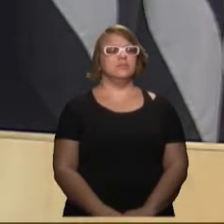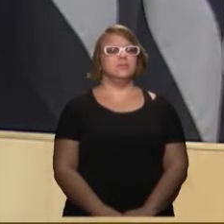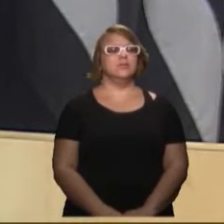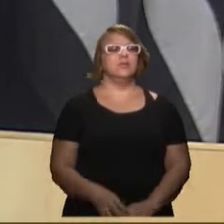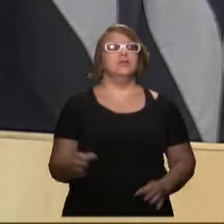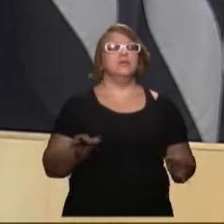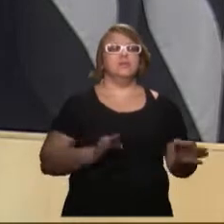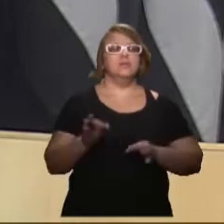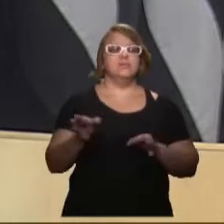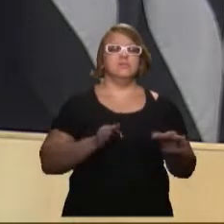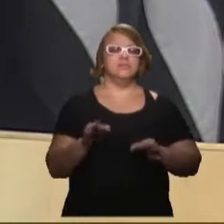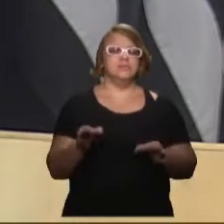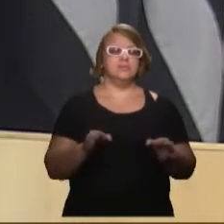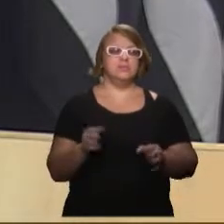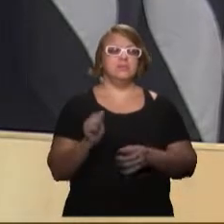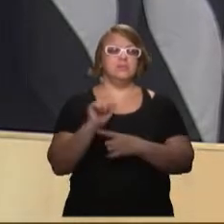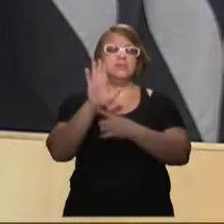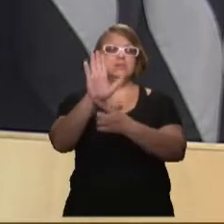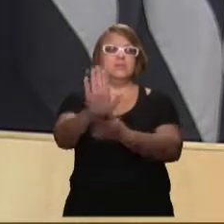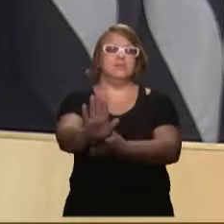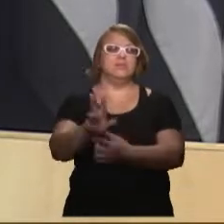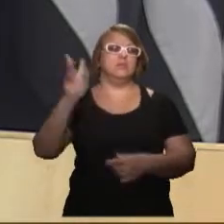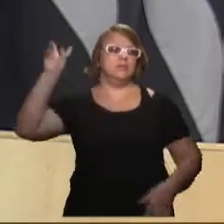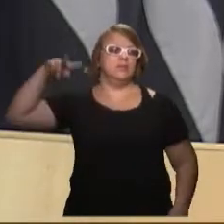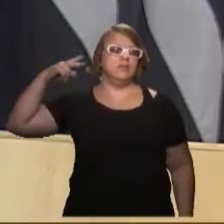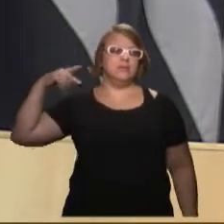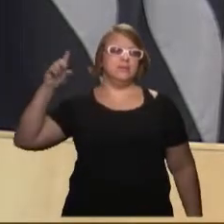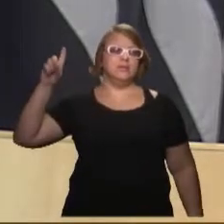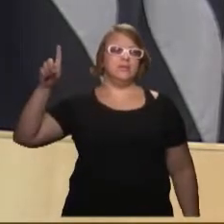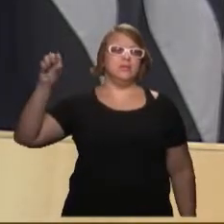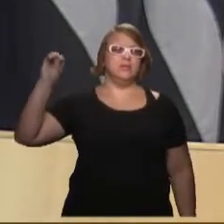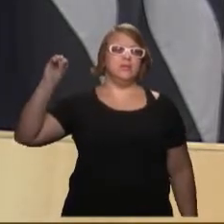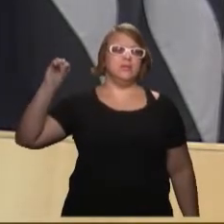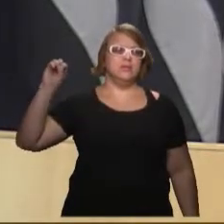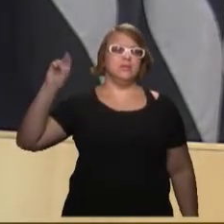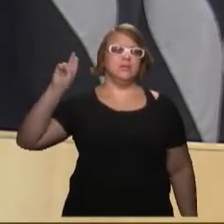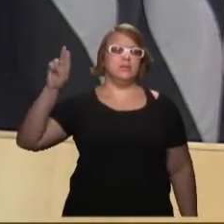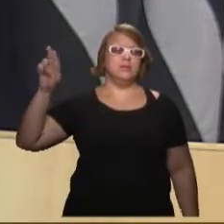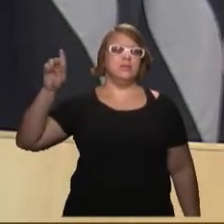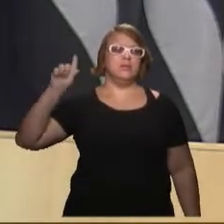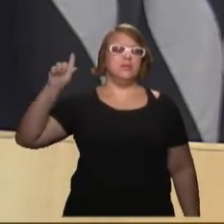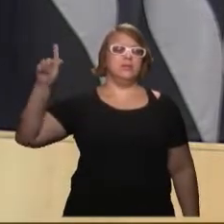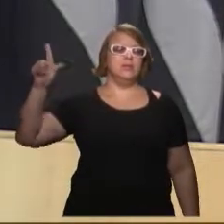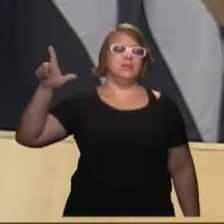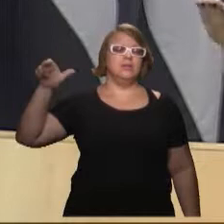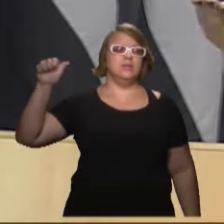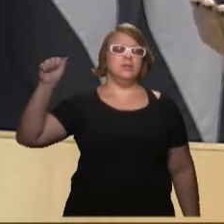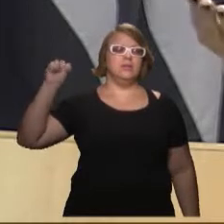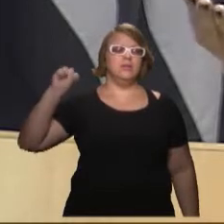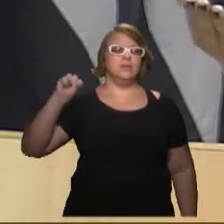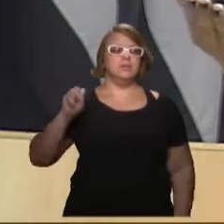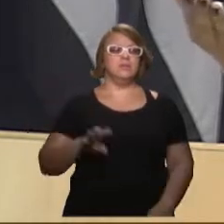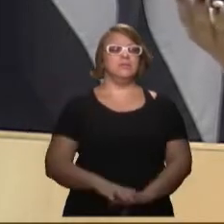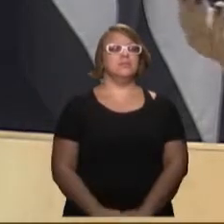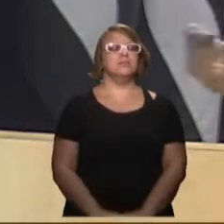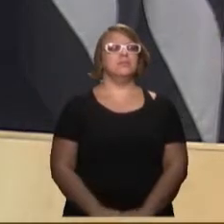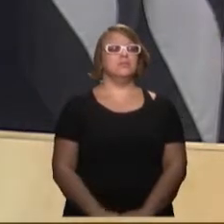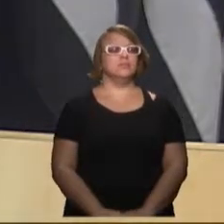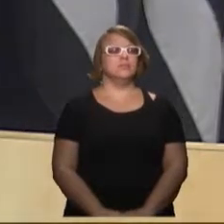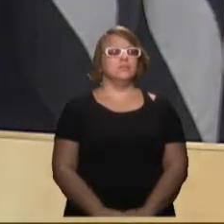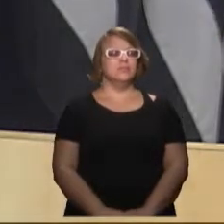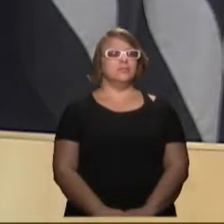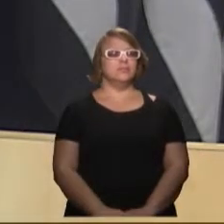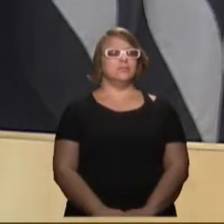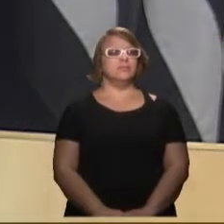pelo colega vereador Douglas Carbone, a gente entende que tem o seu devido mérito, porque se preocupa com o cidadão.